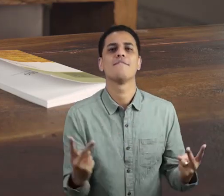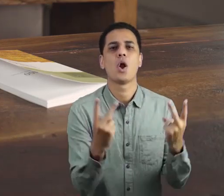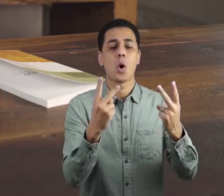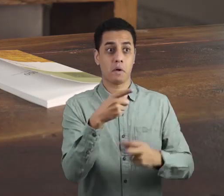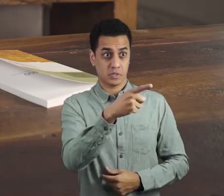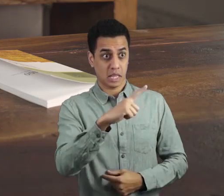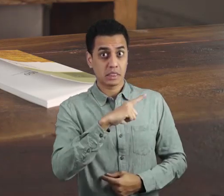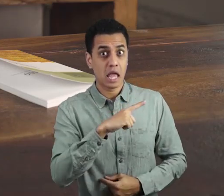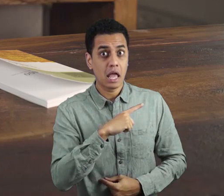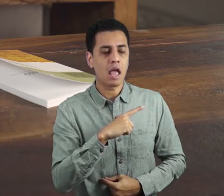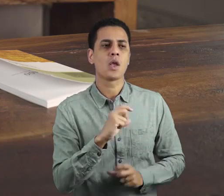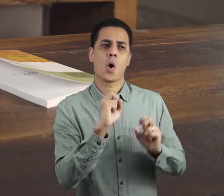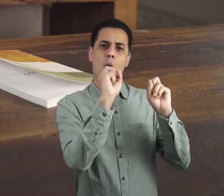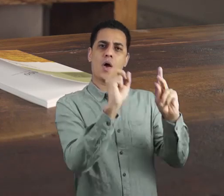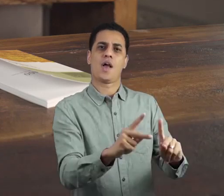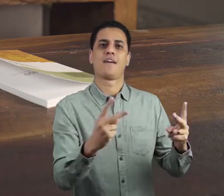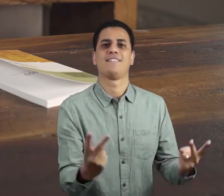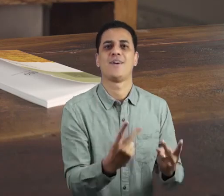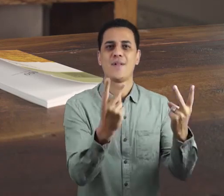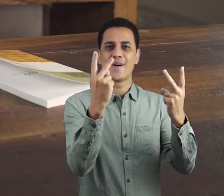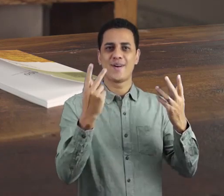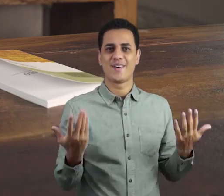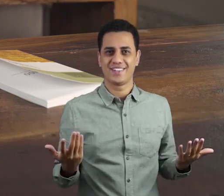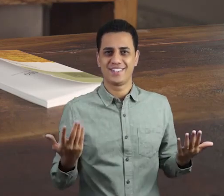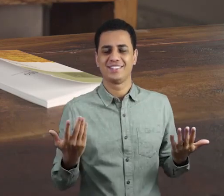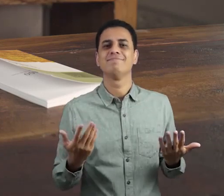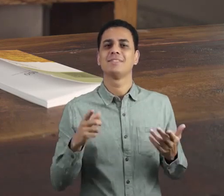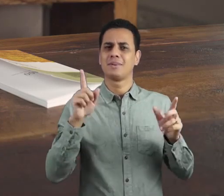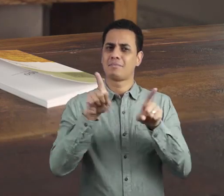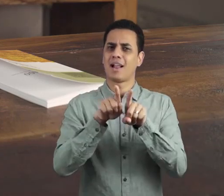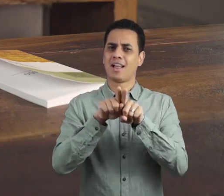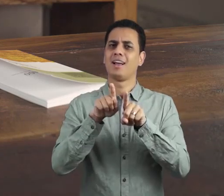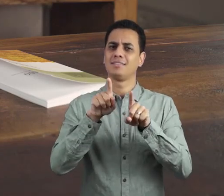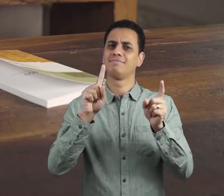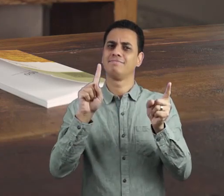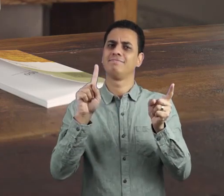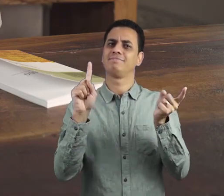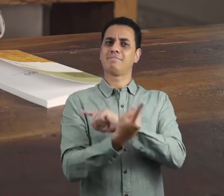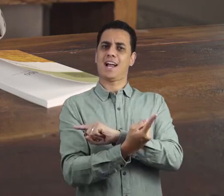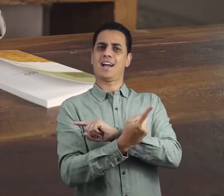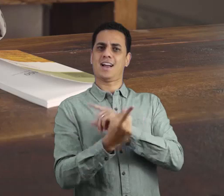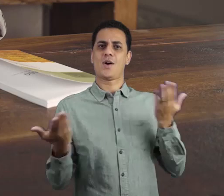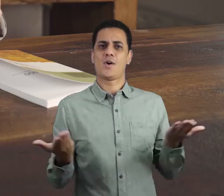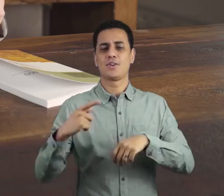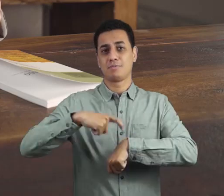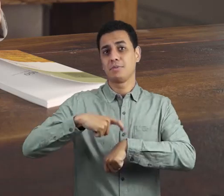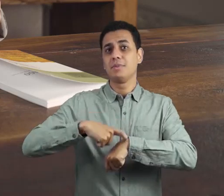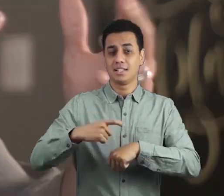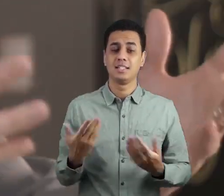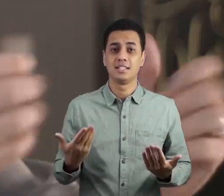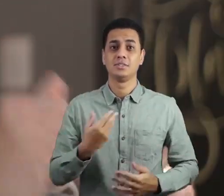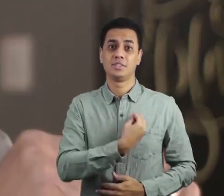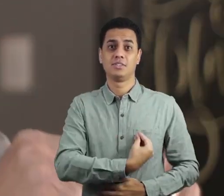grande da vida e do evangelho de Jesus proposto para a sua igreja, para mim e para você enquanto discípulos de